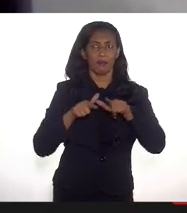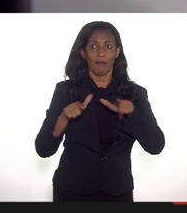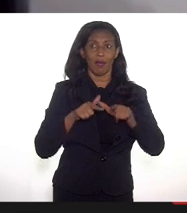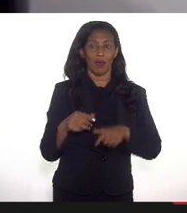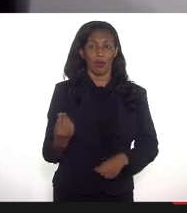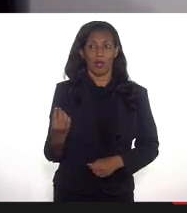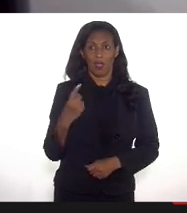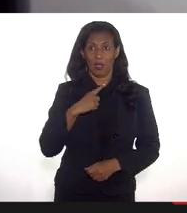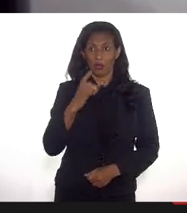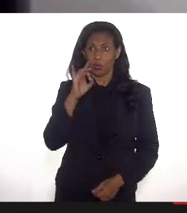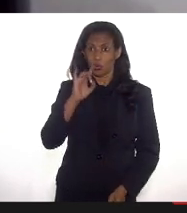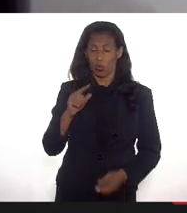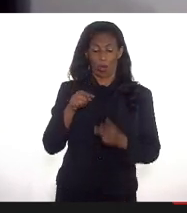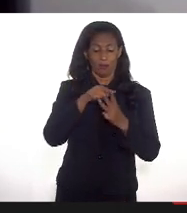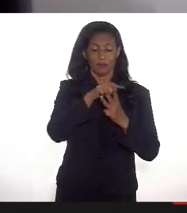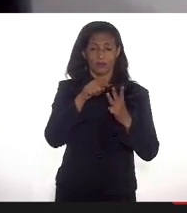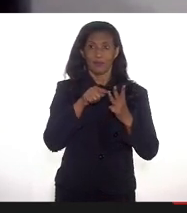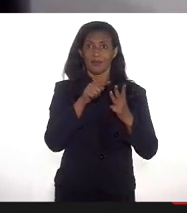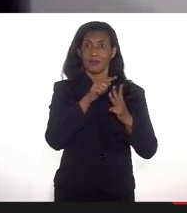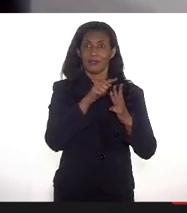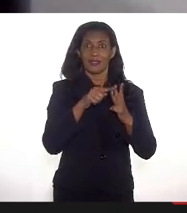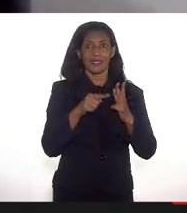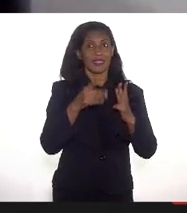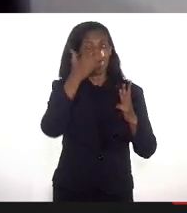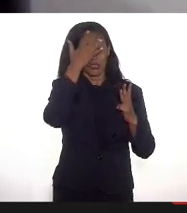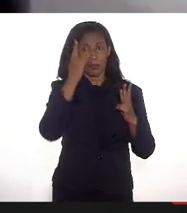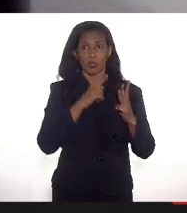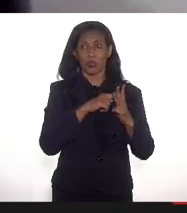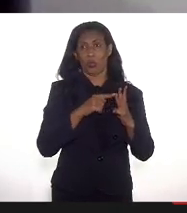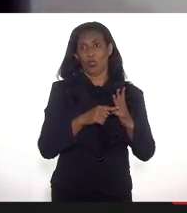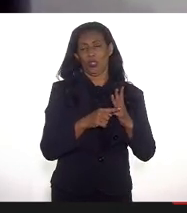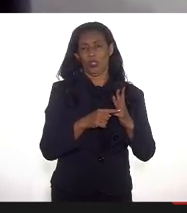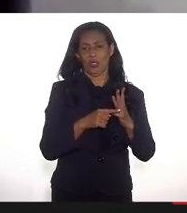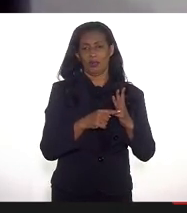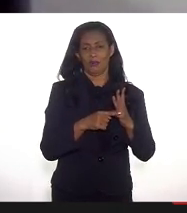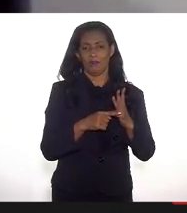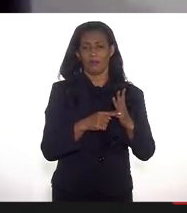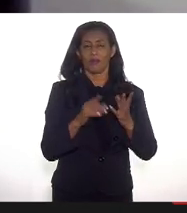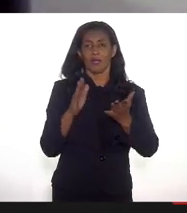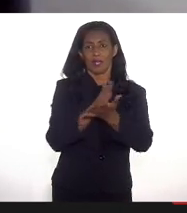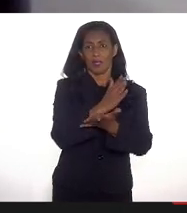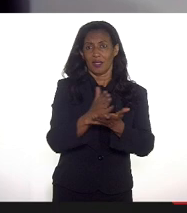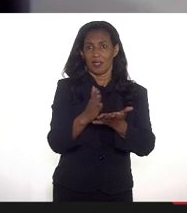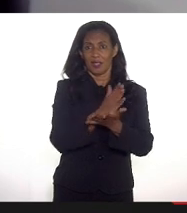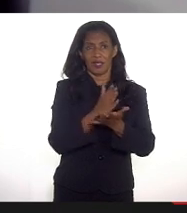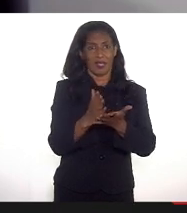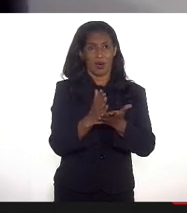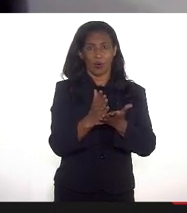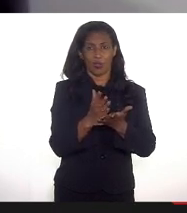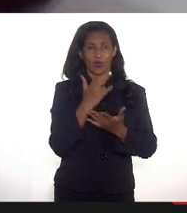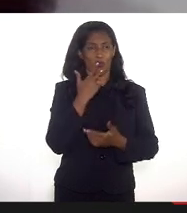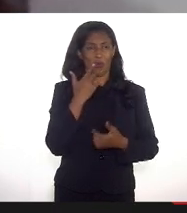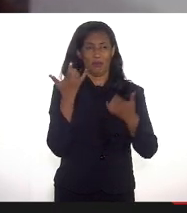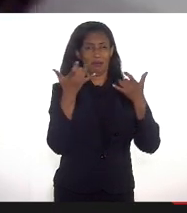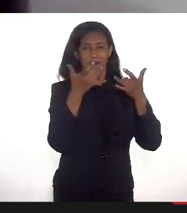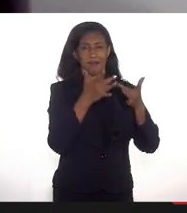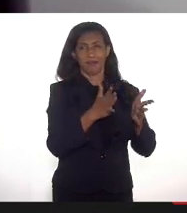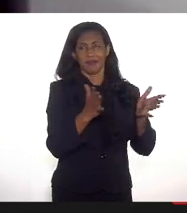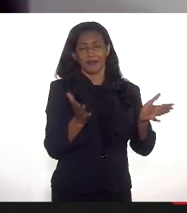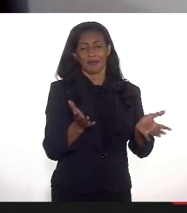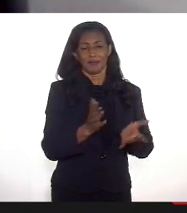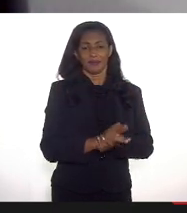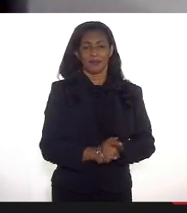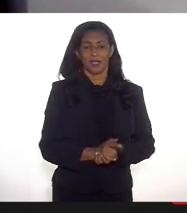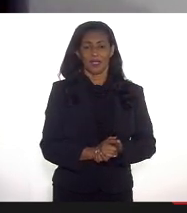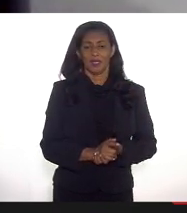3 pessoas que foram trabalhar comigo, porque alguns funcionários se recusaram a fazer, e aí,